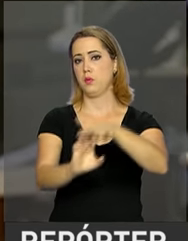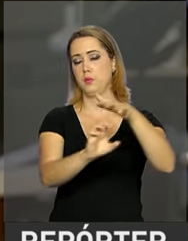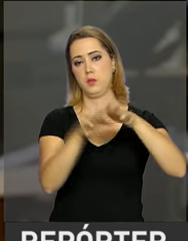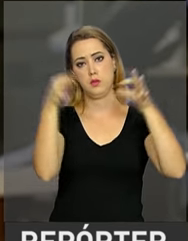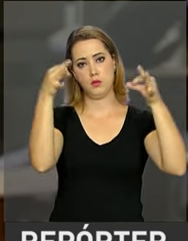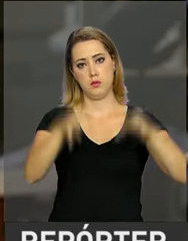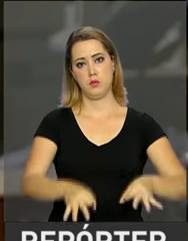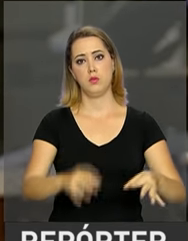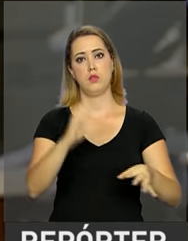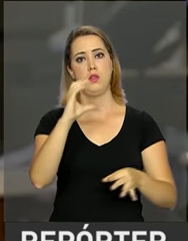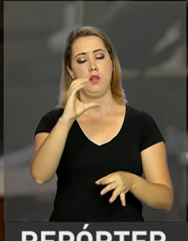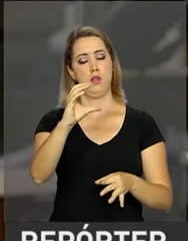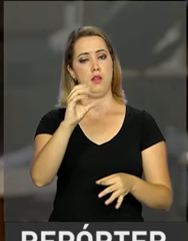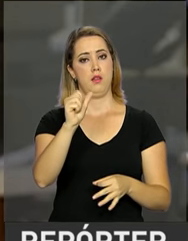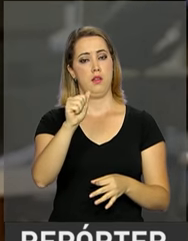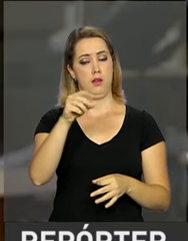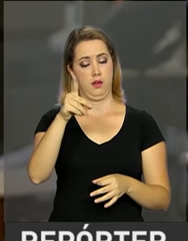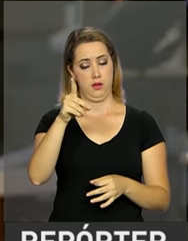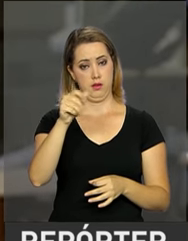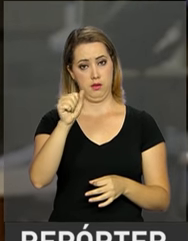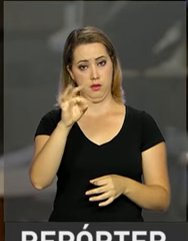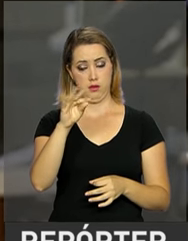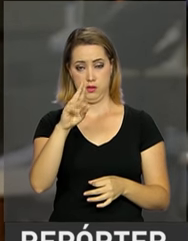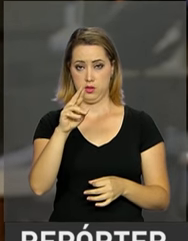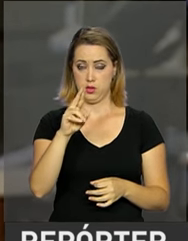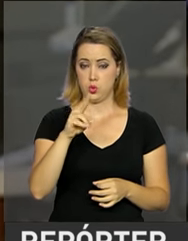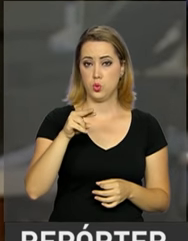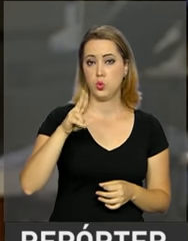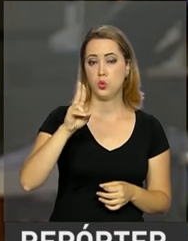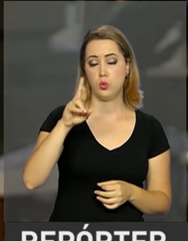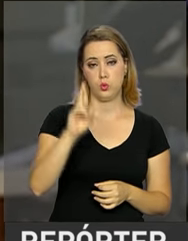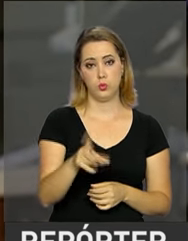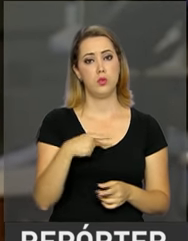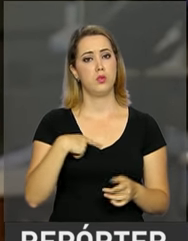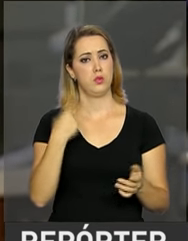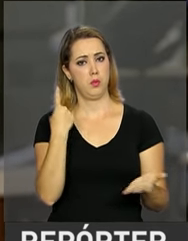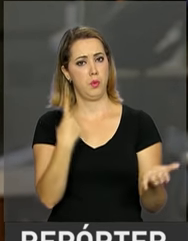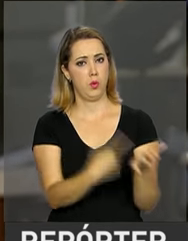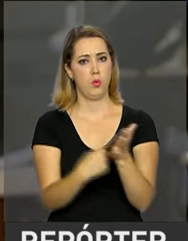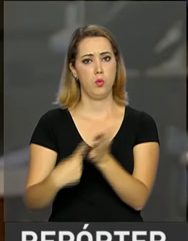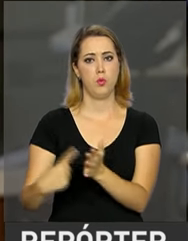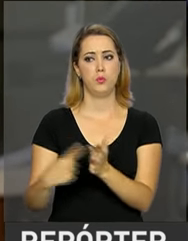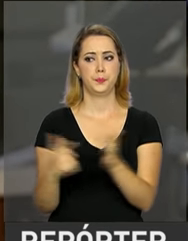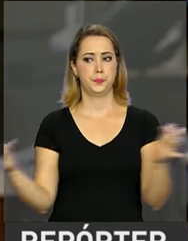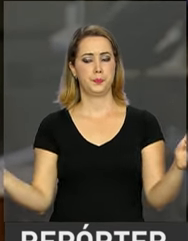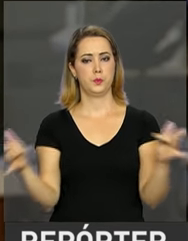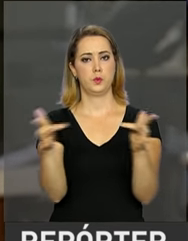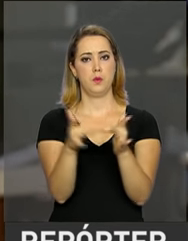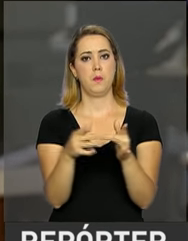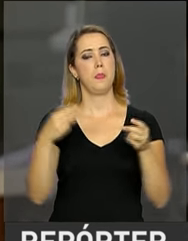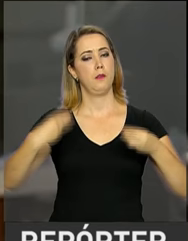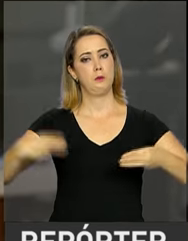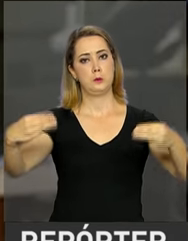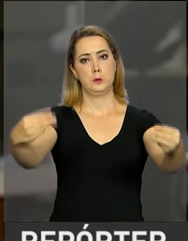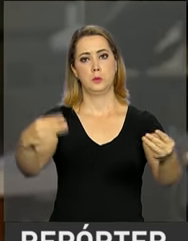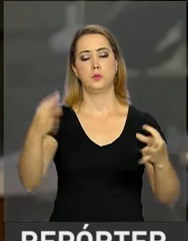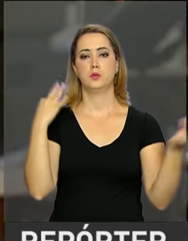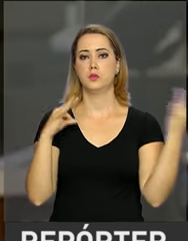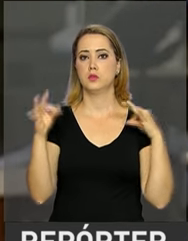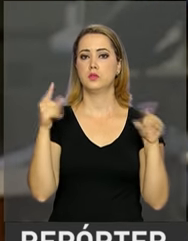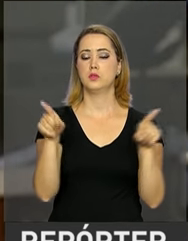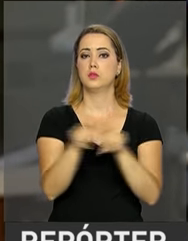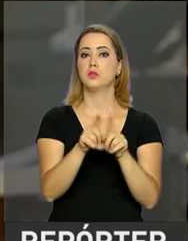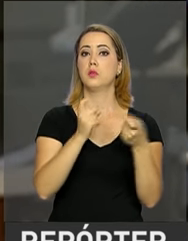setor, o cadastu do Ministério do Turismo, e ainda declarar ciência dos termos firmados entre o Ministério do Turismo do Brasil e a